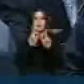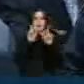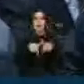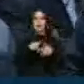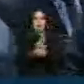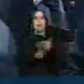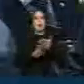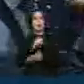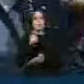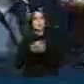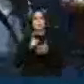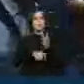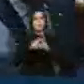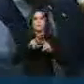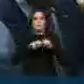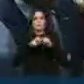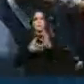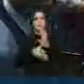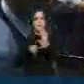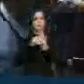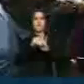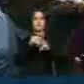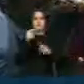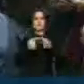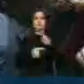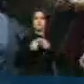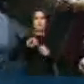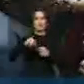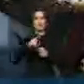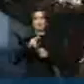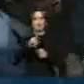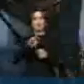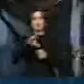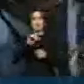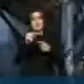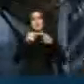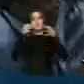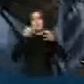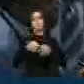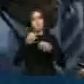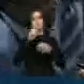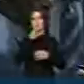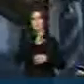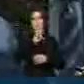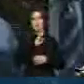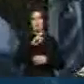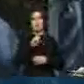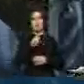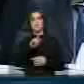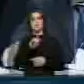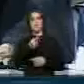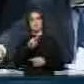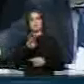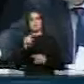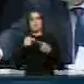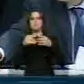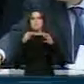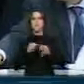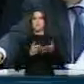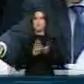tributária. Exposto, a emenda é constitucional, jurídica e possui boa técnica legislativa. Muito